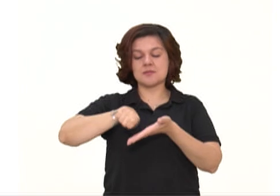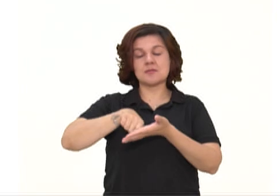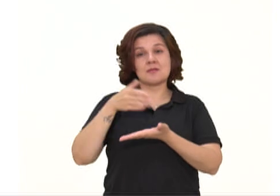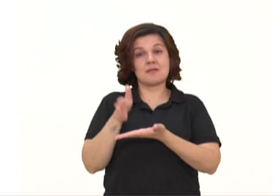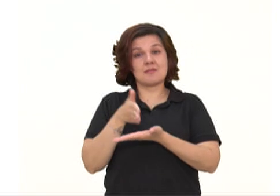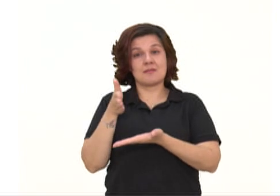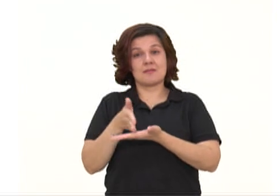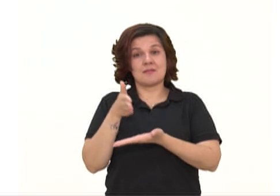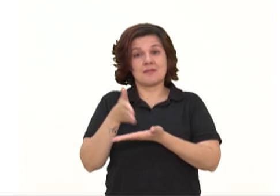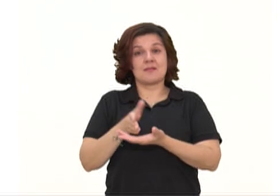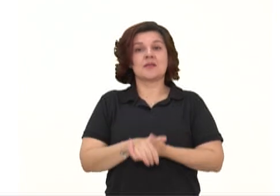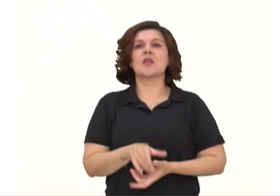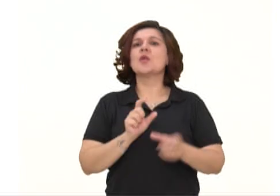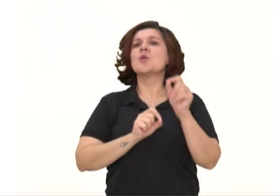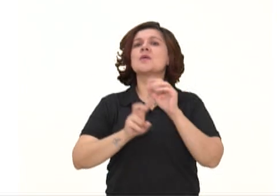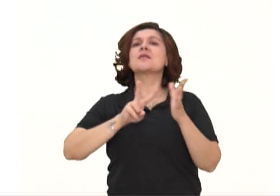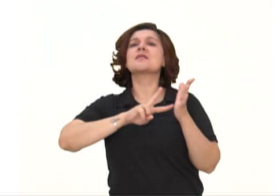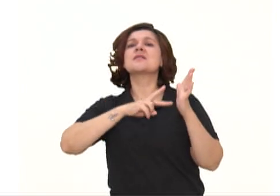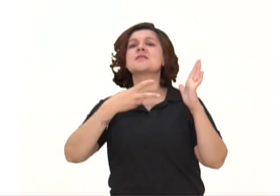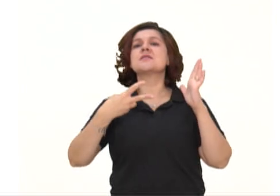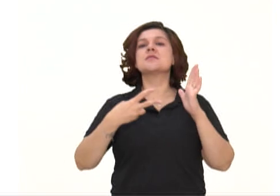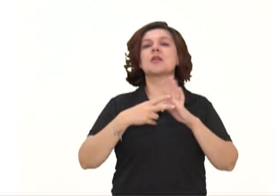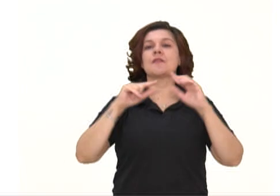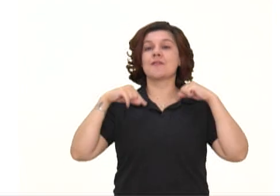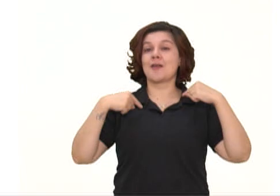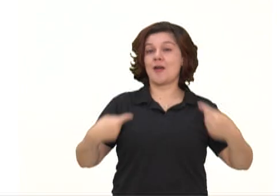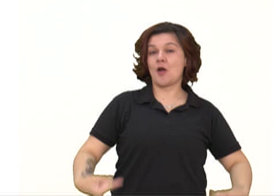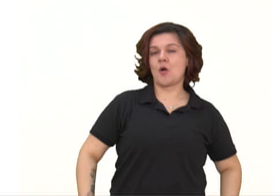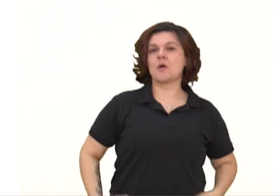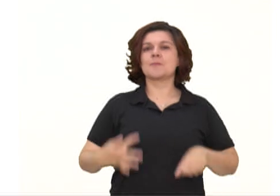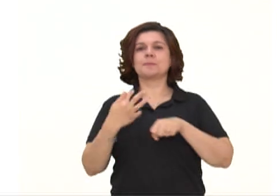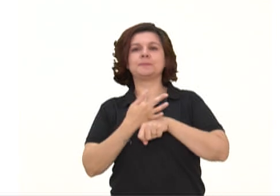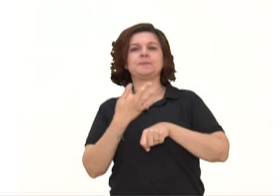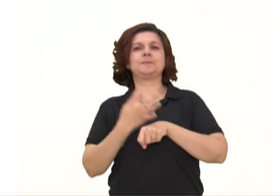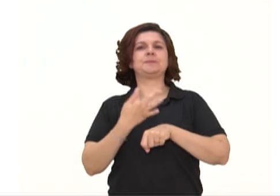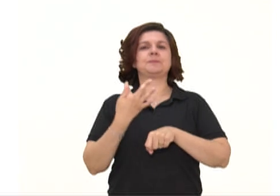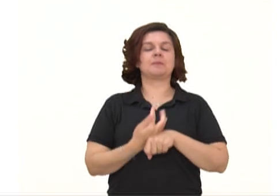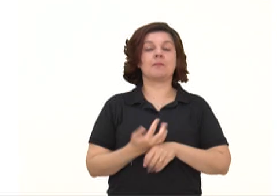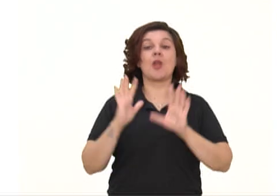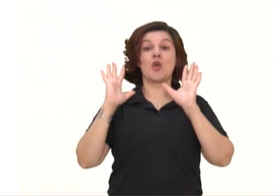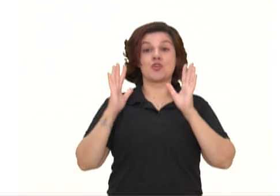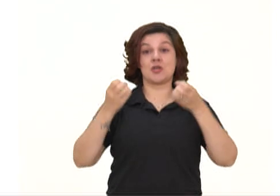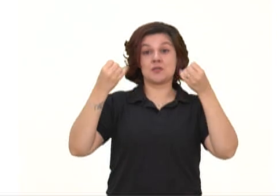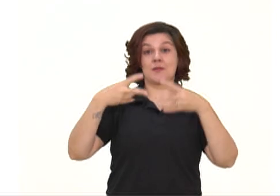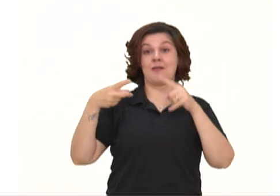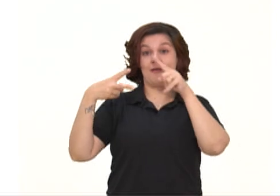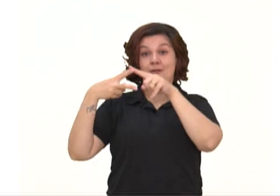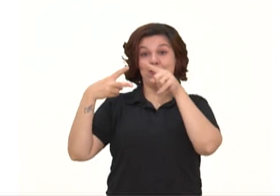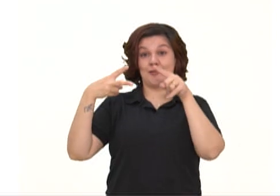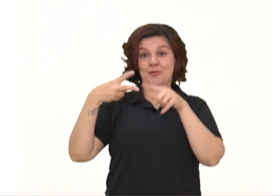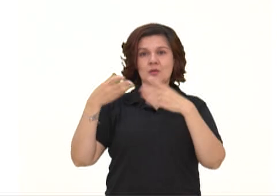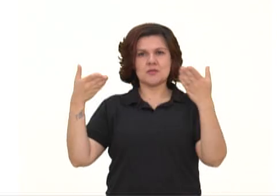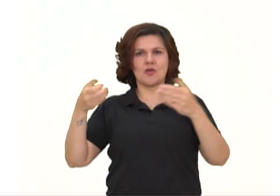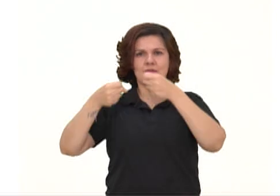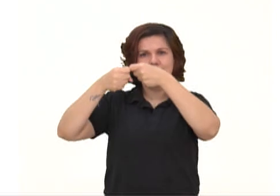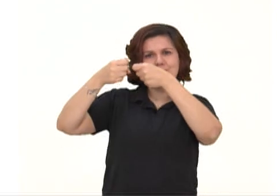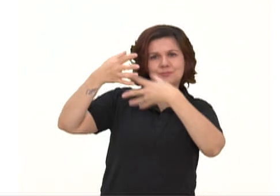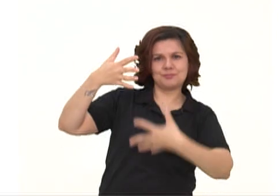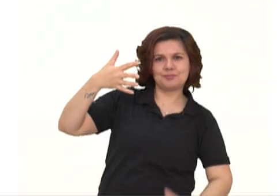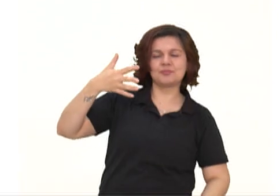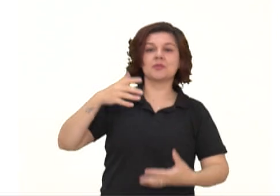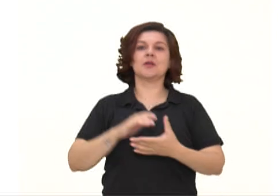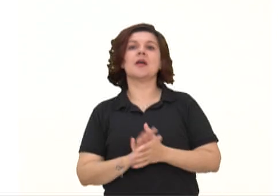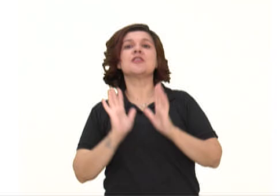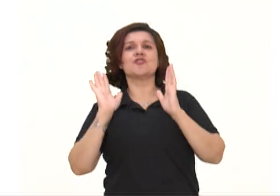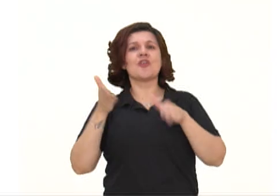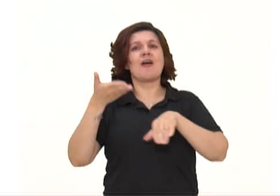vocês, para vocês, o que seria aí um corpo resistente. Eu citei aqui dois exemplos, citem no caderno de vocês outros exemplos com base